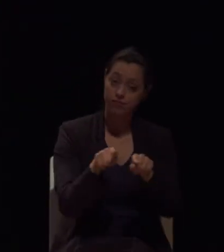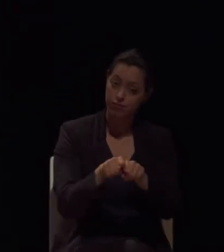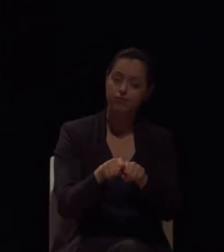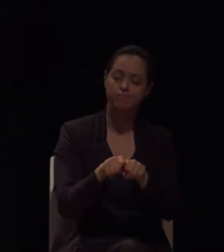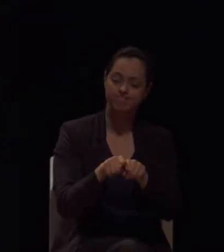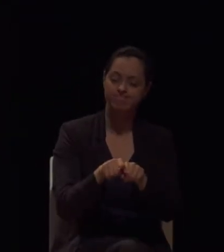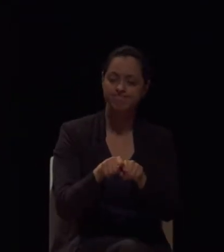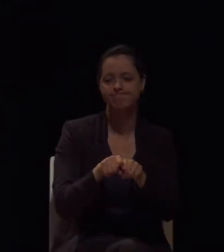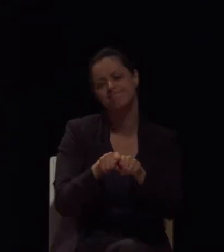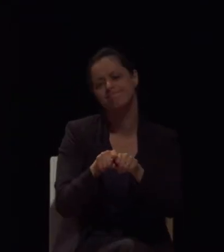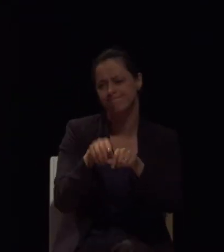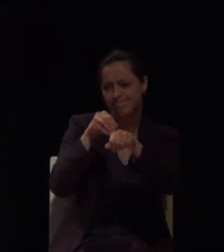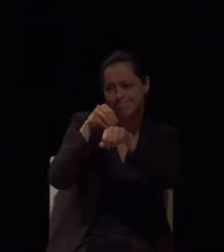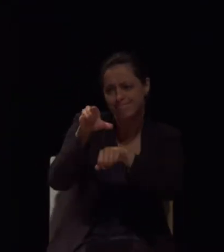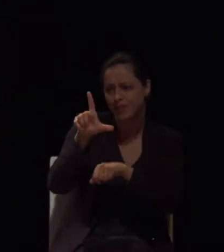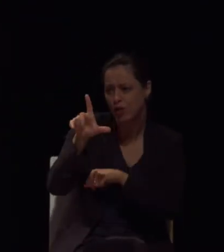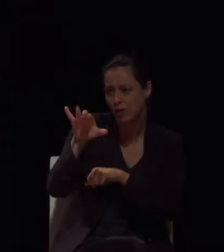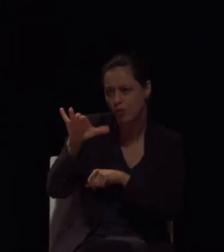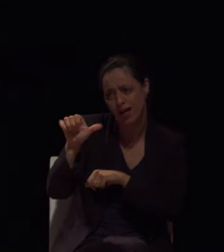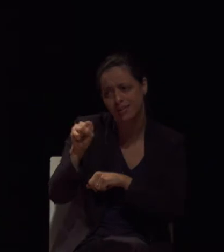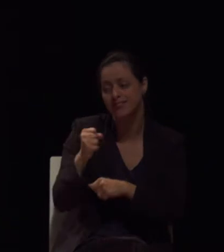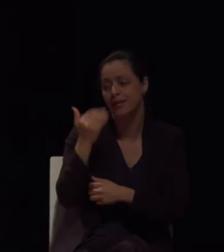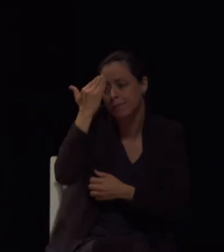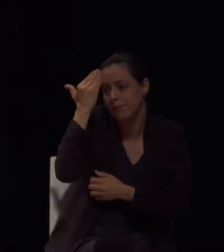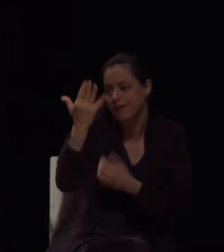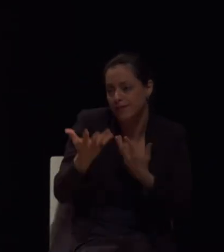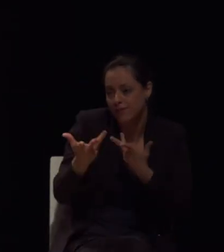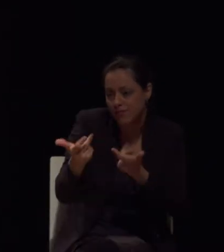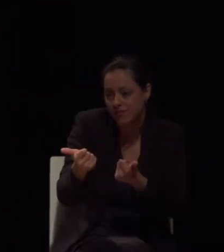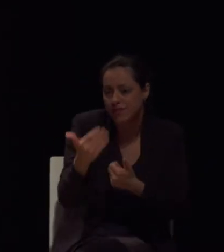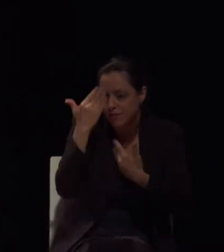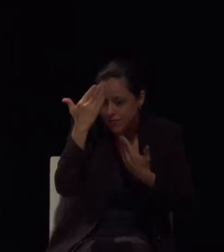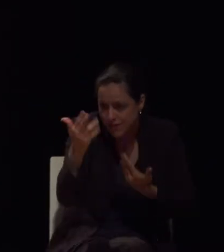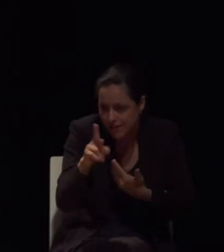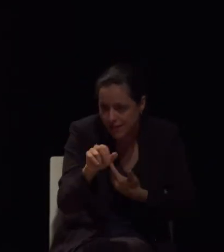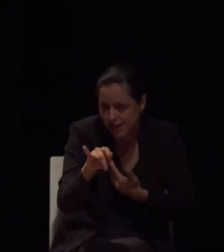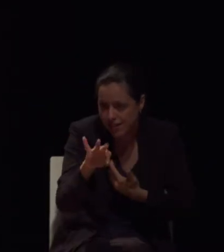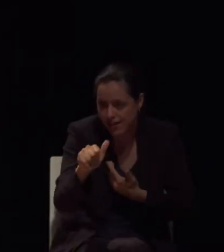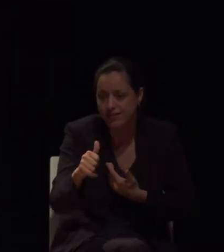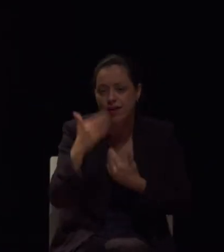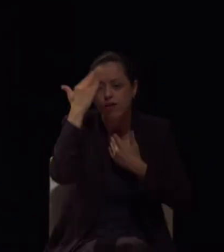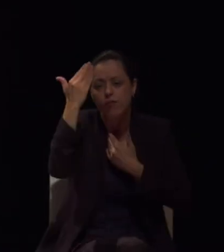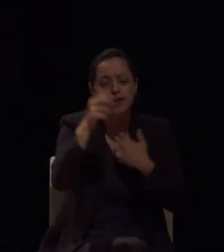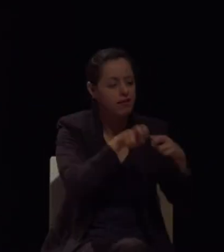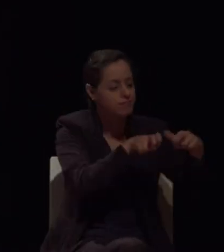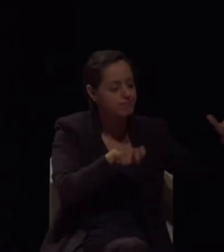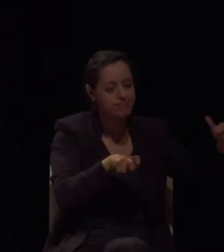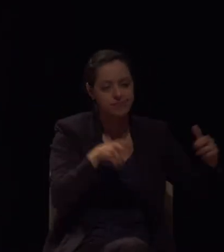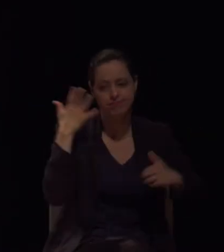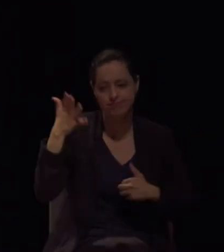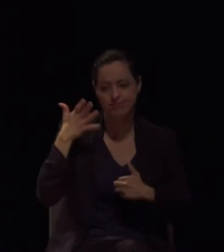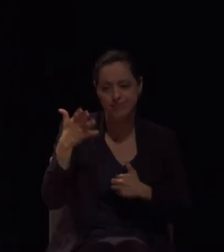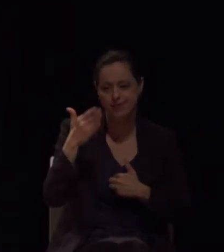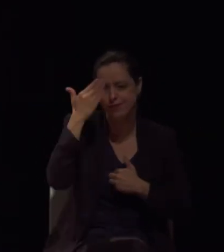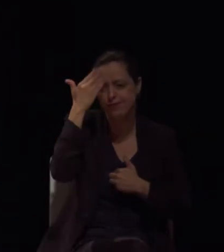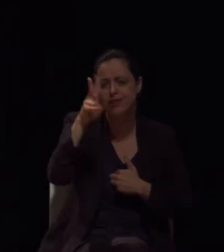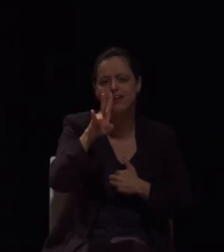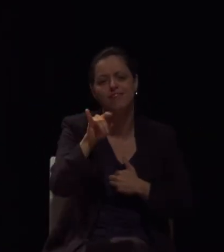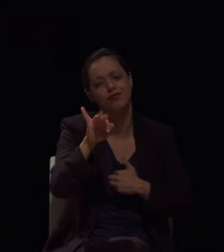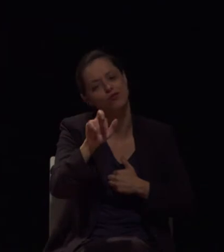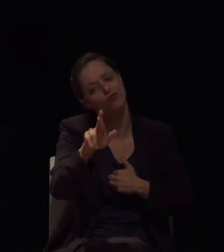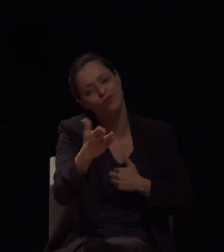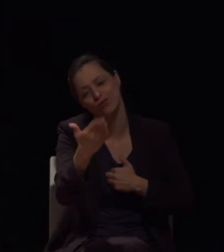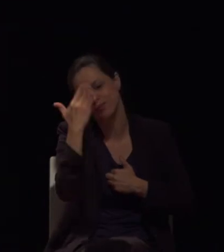obrigado lucas pelo convite obrigado renata obrigado mesa um prazer estar aqui obrigado victor é um